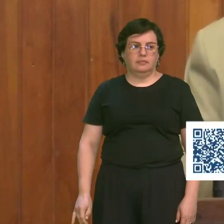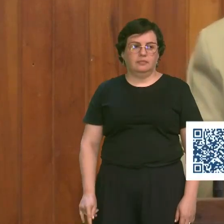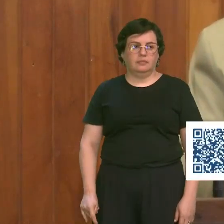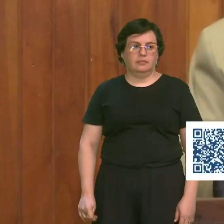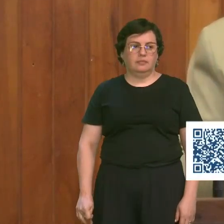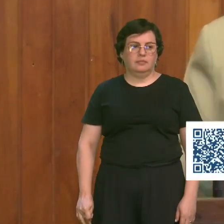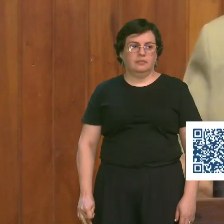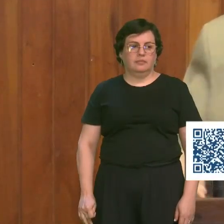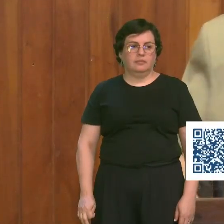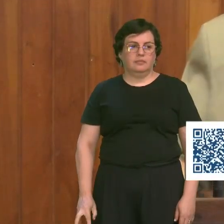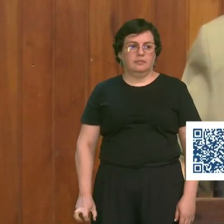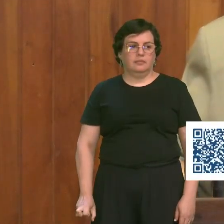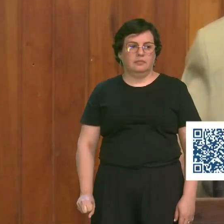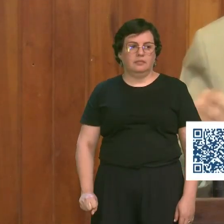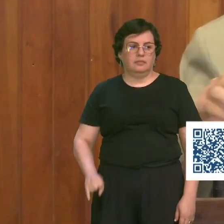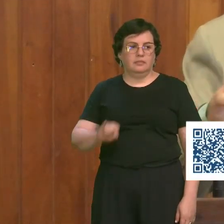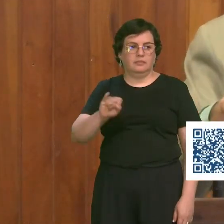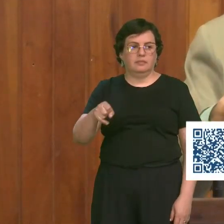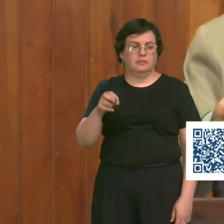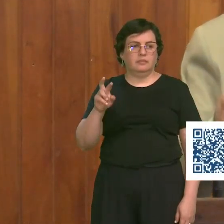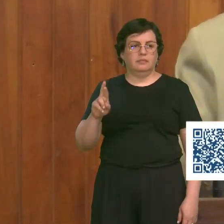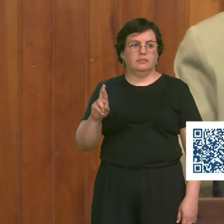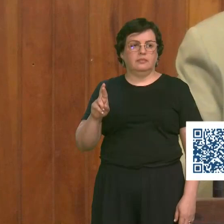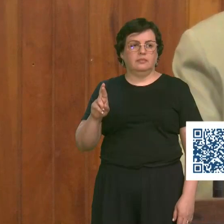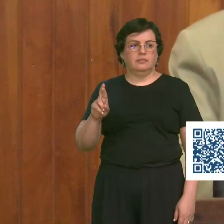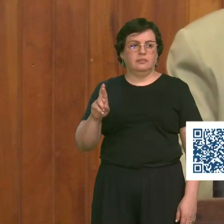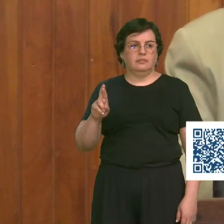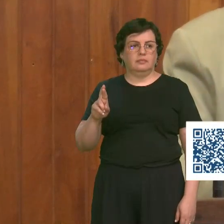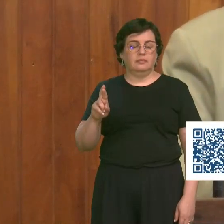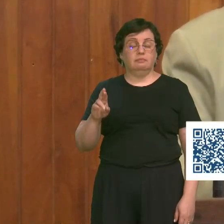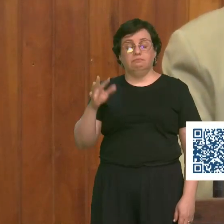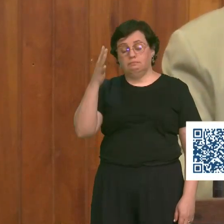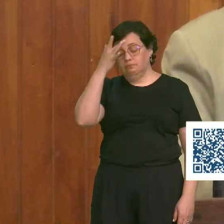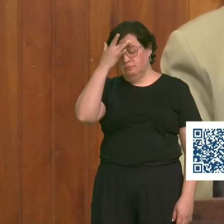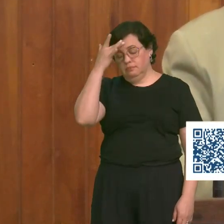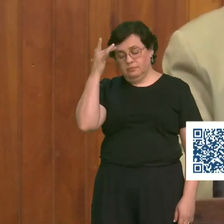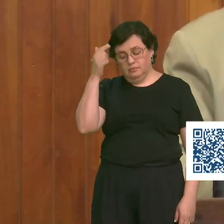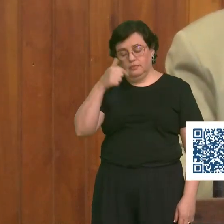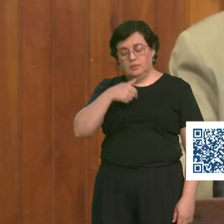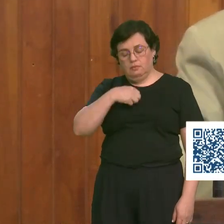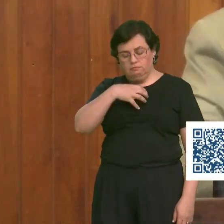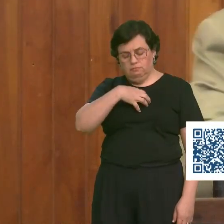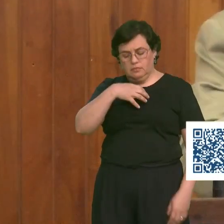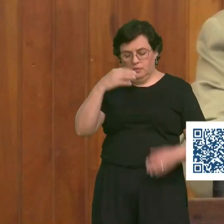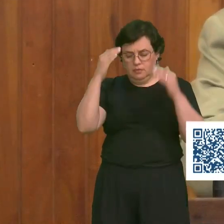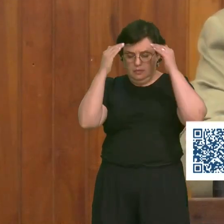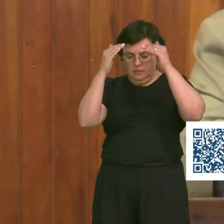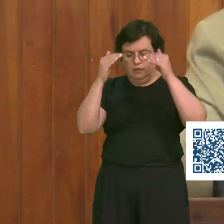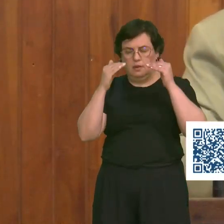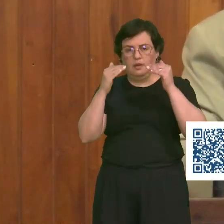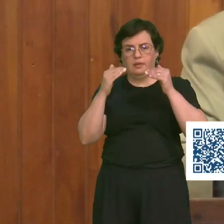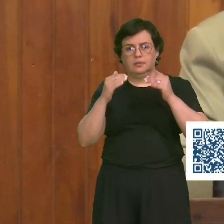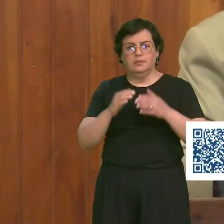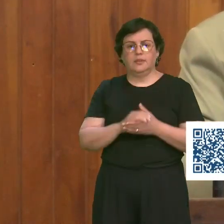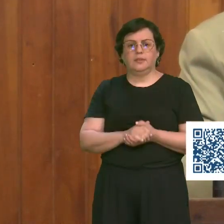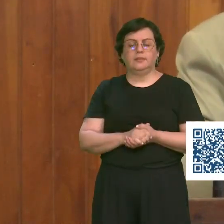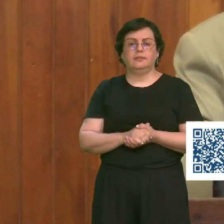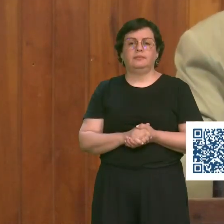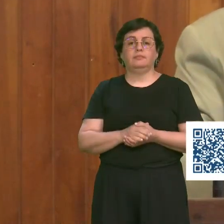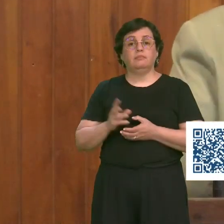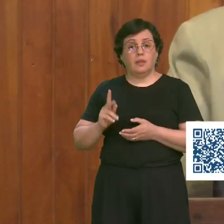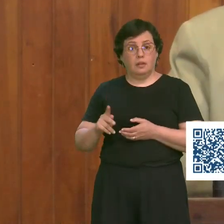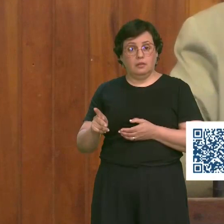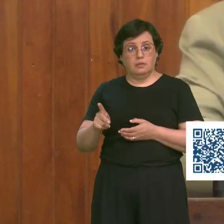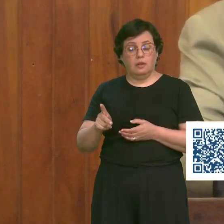Vereador Júnior Moraes pensou porque eu tenho um grande respeito sempre